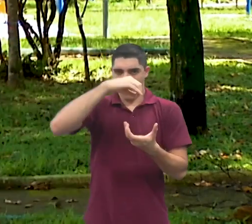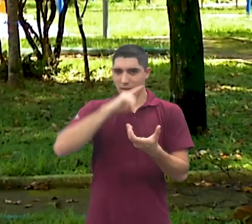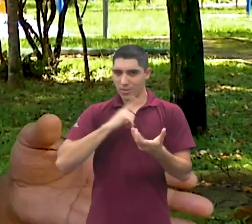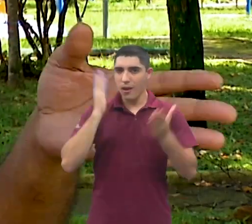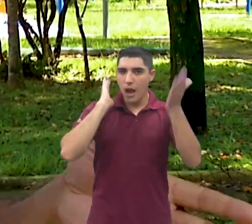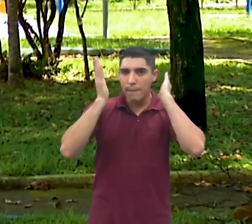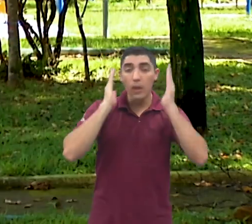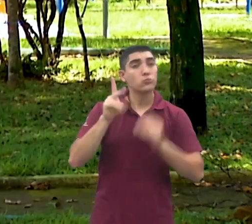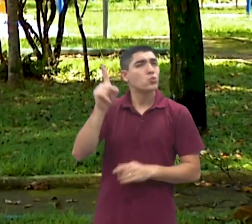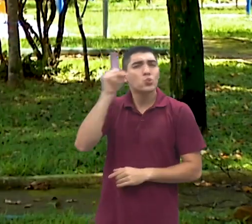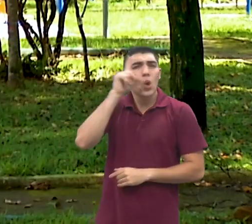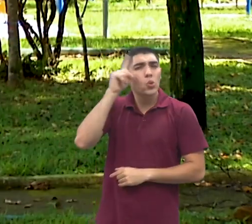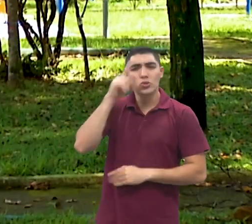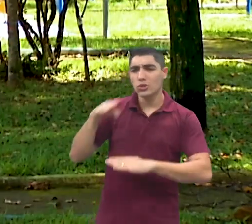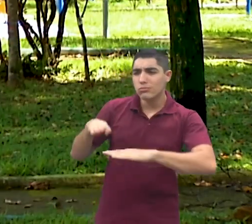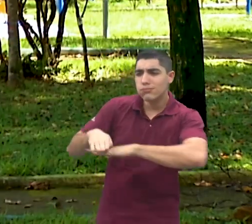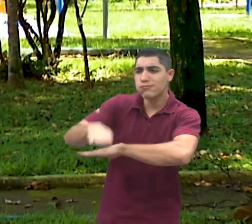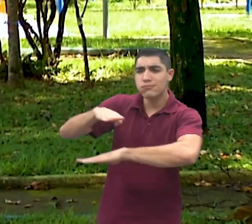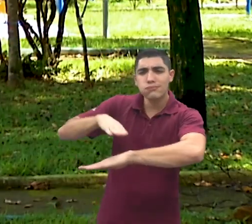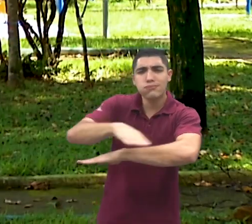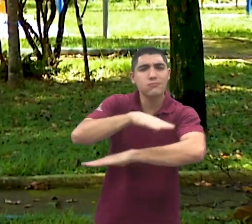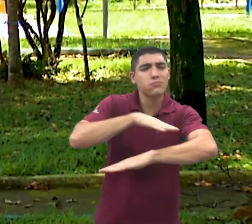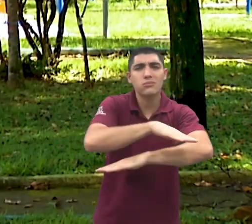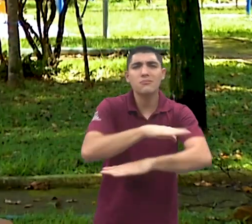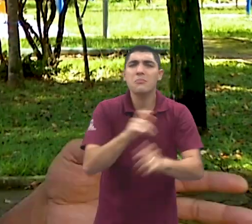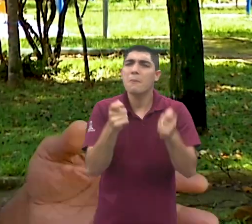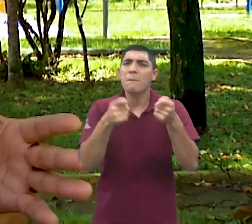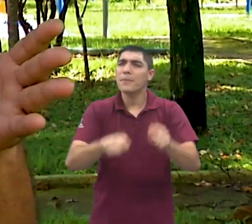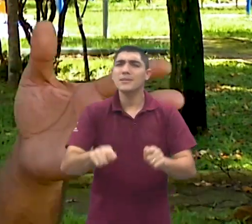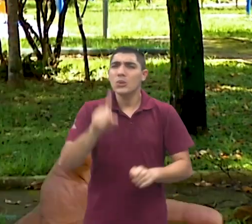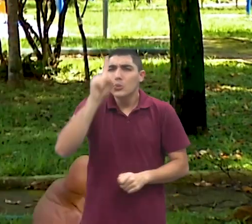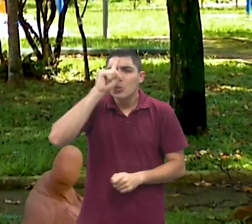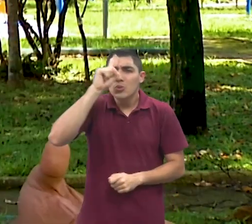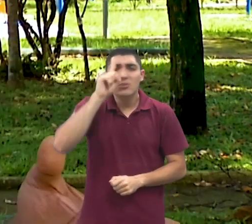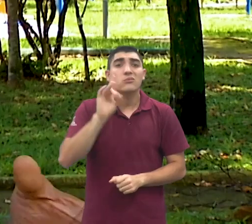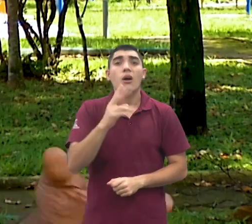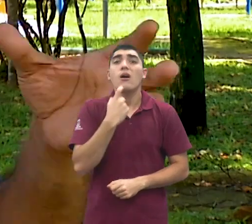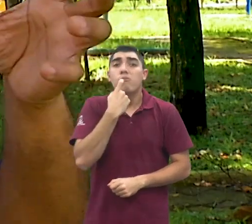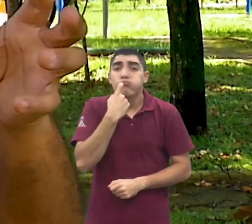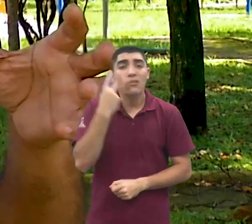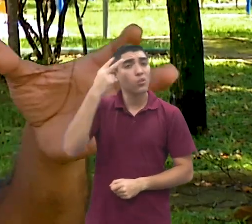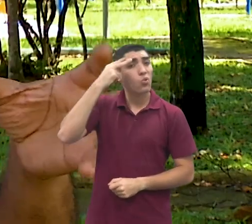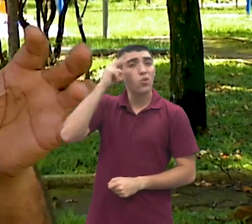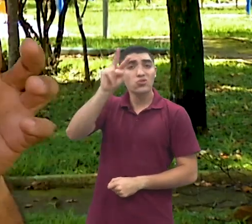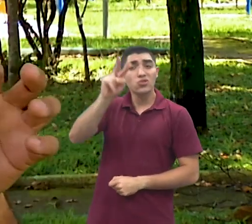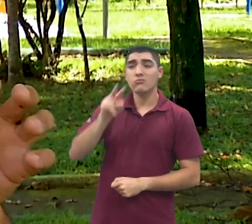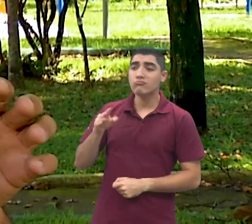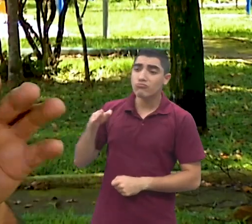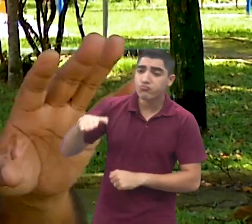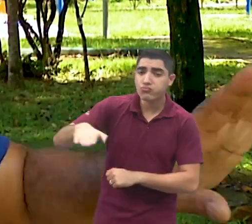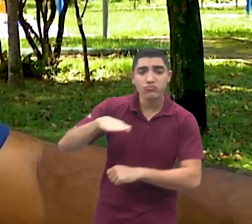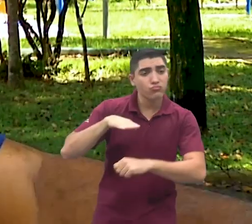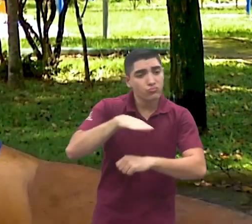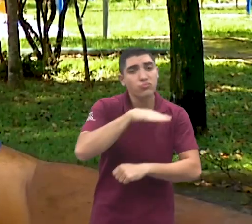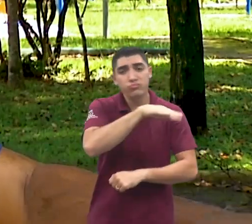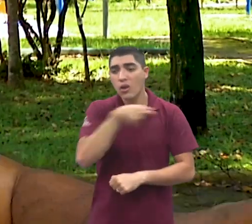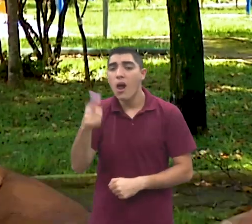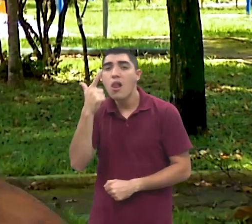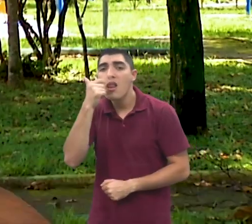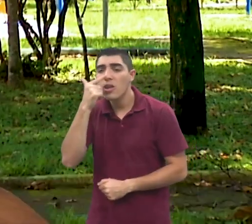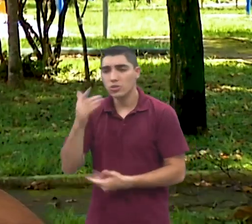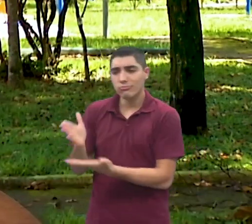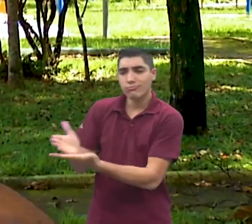no bairro todos os dias. Não é necessário todos os dias. Poderia passar 2 vezes por semana. Você faz o quê? Sua